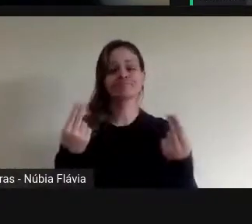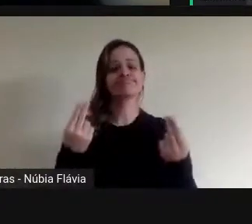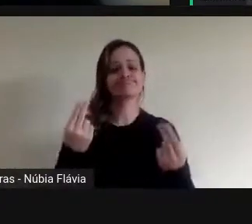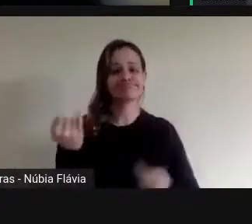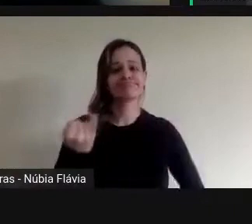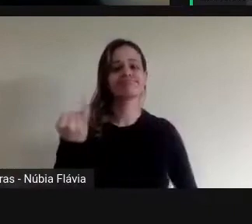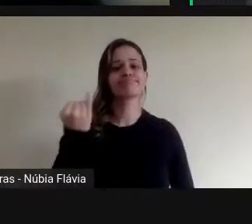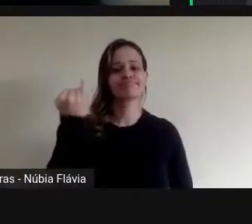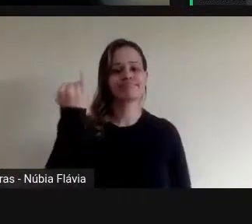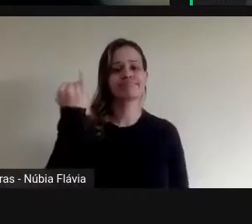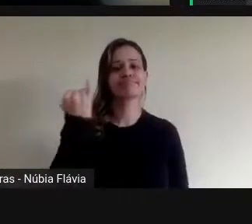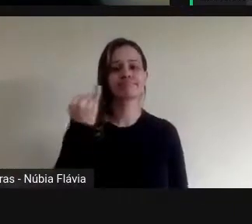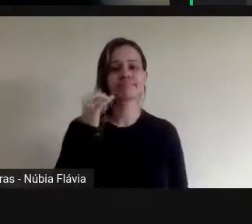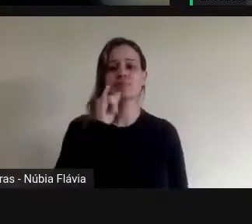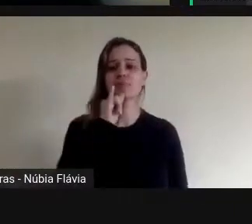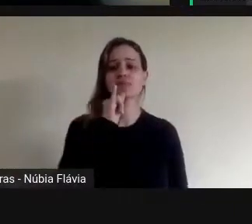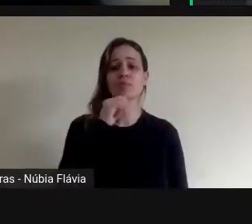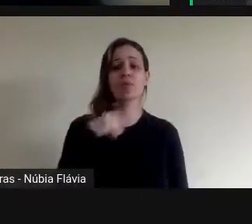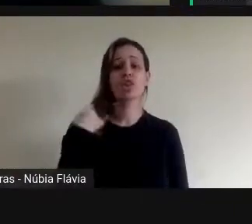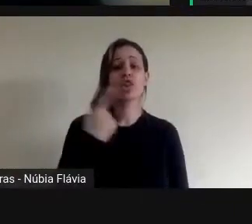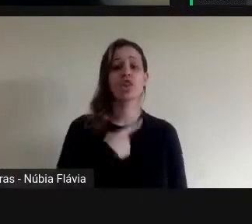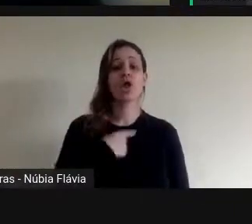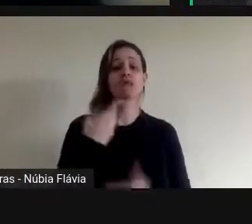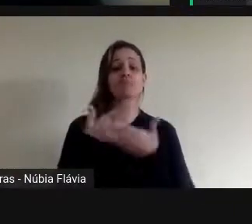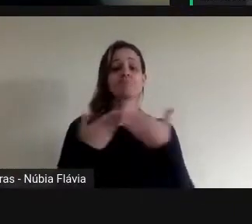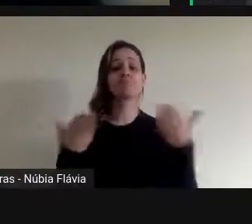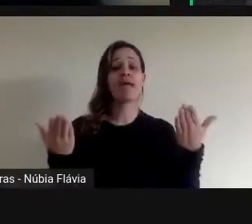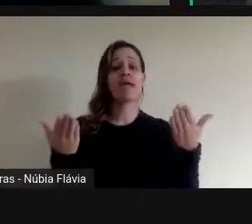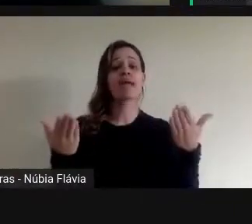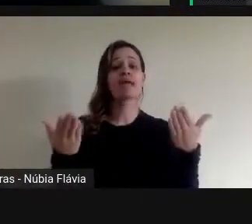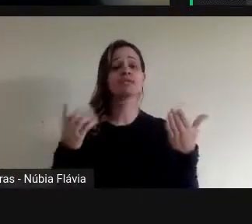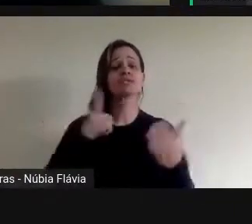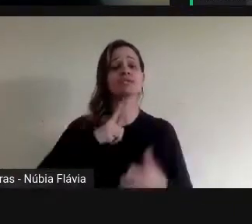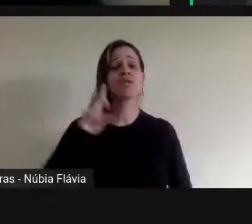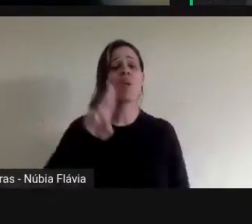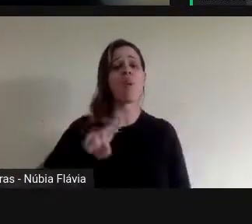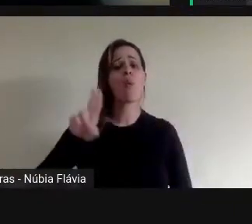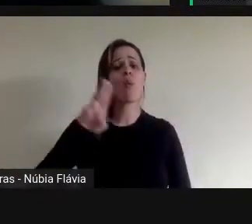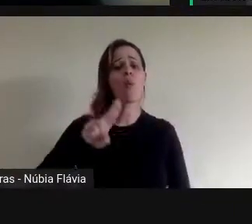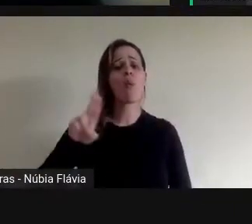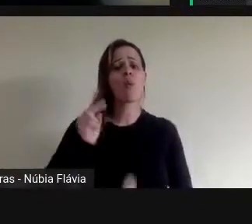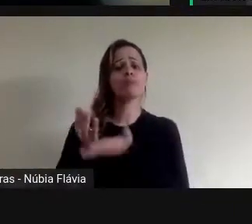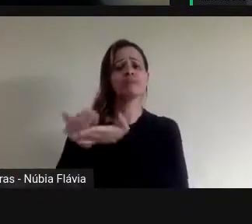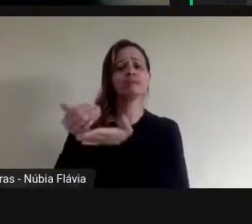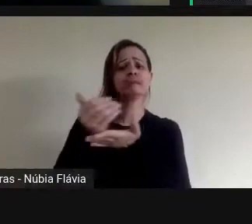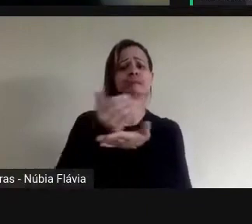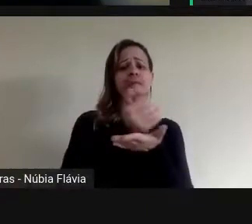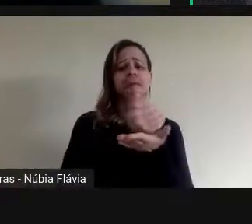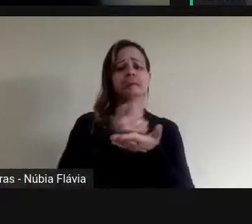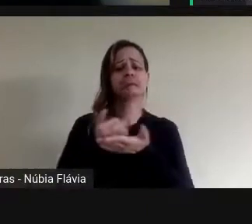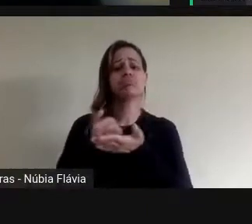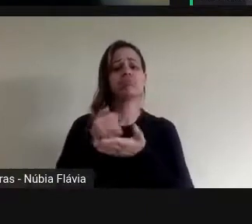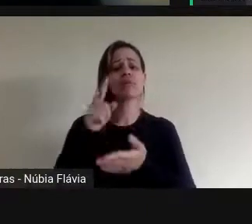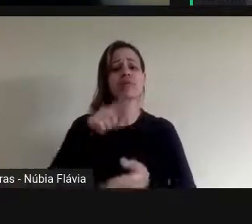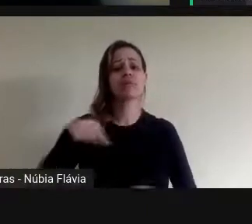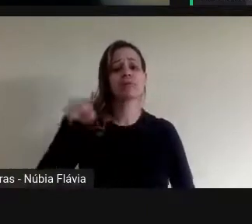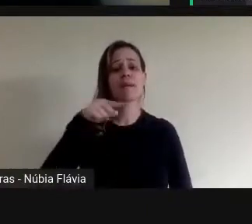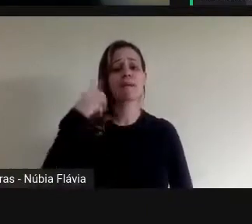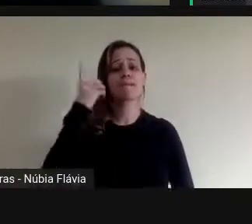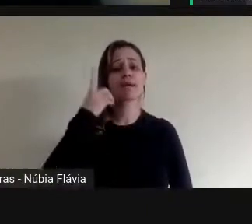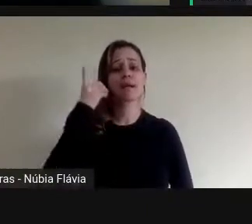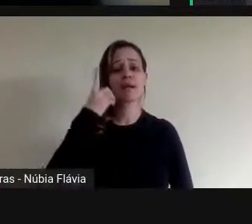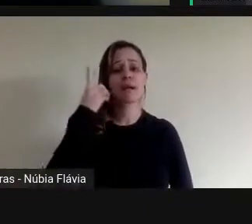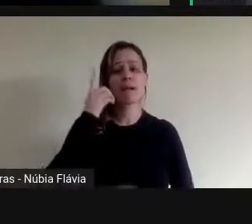exemplo, nós perdemos os dados de uso de parlamentares. Quando um parlamentar deixa